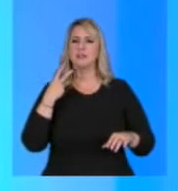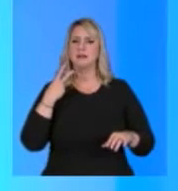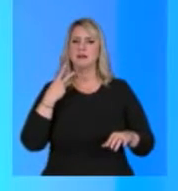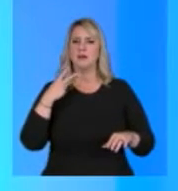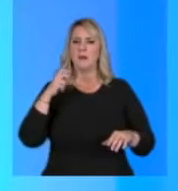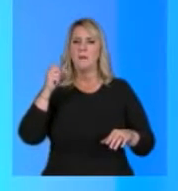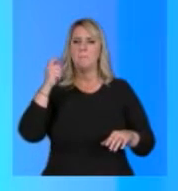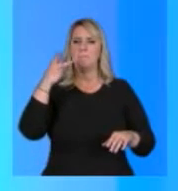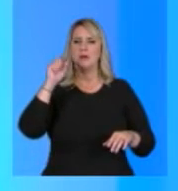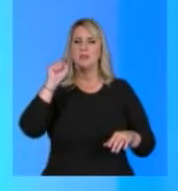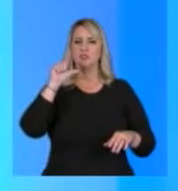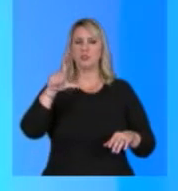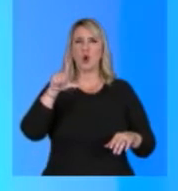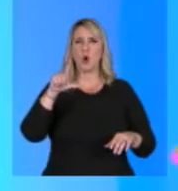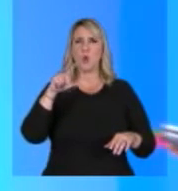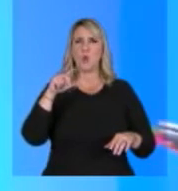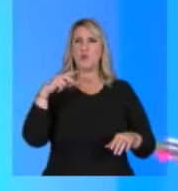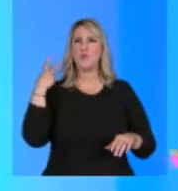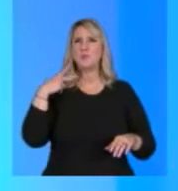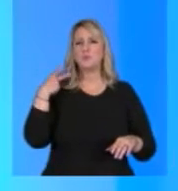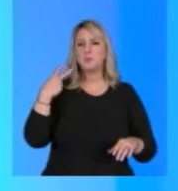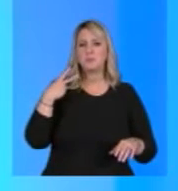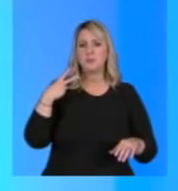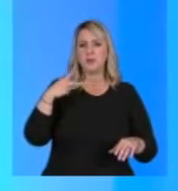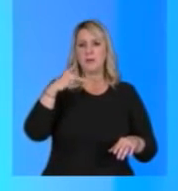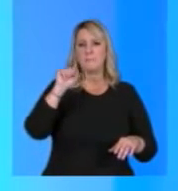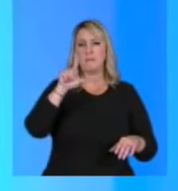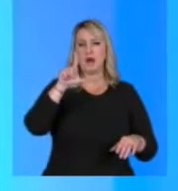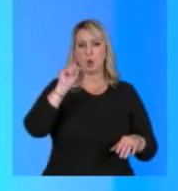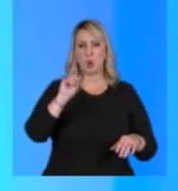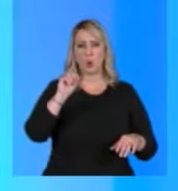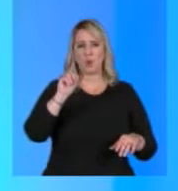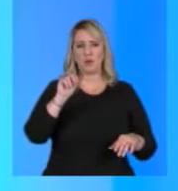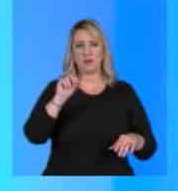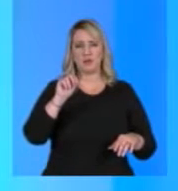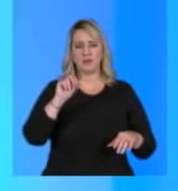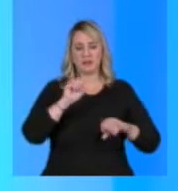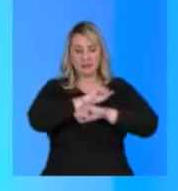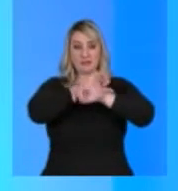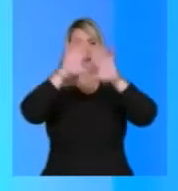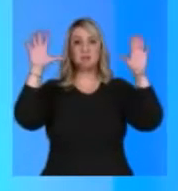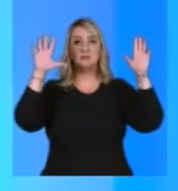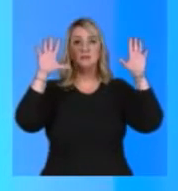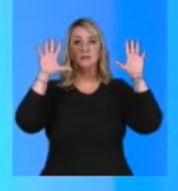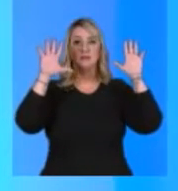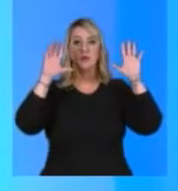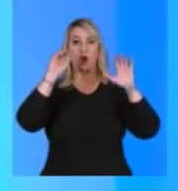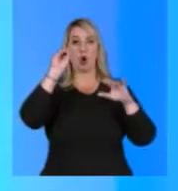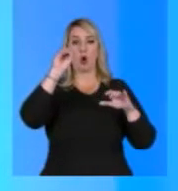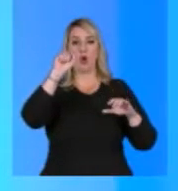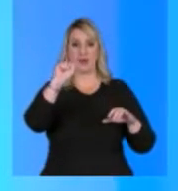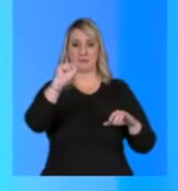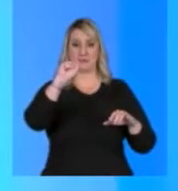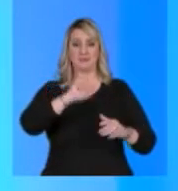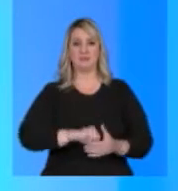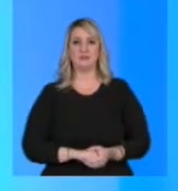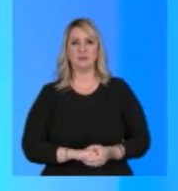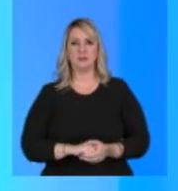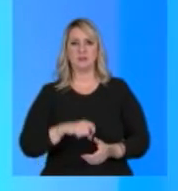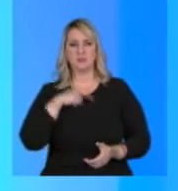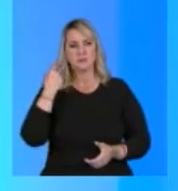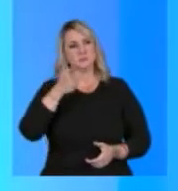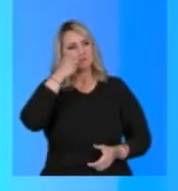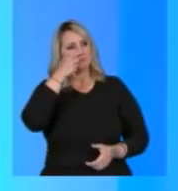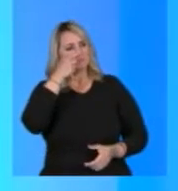do psol o vereador paulo pinheiro que dava transparência às o s a gente